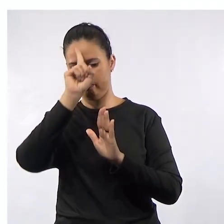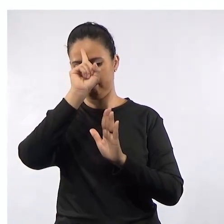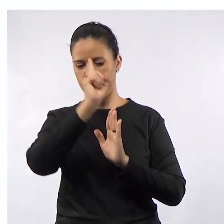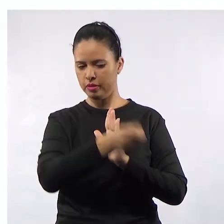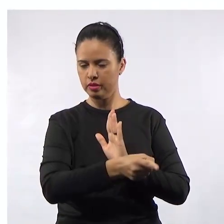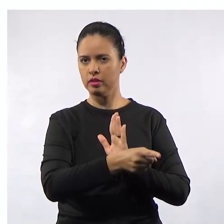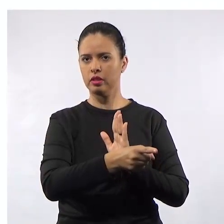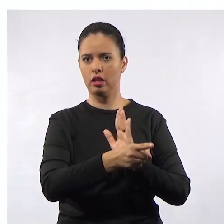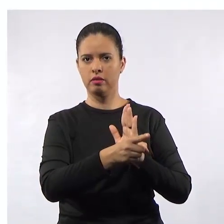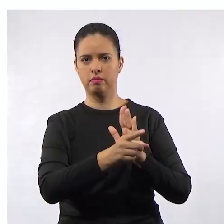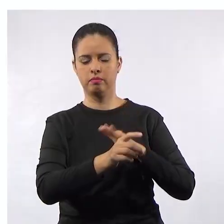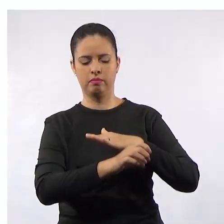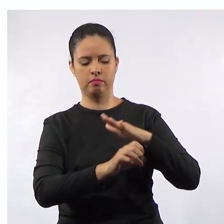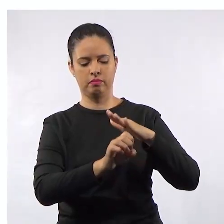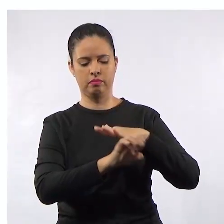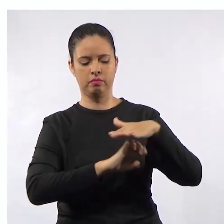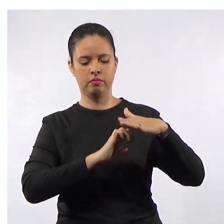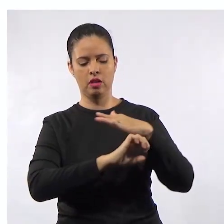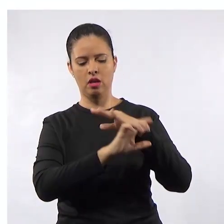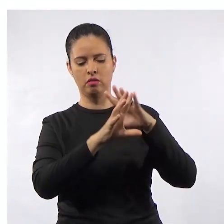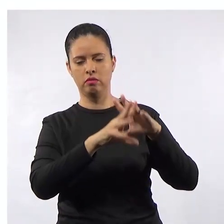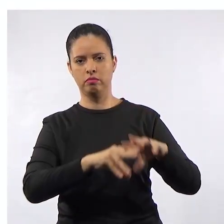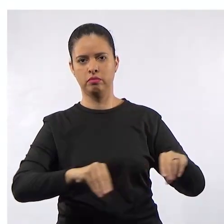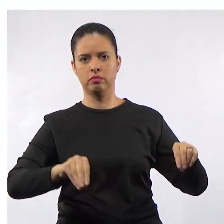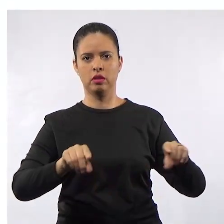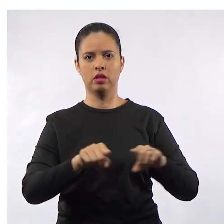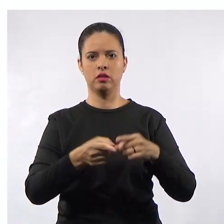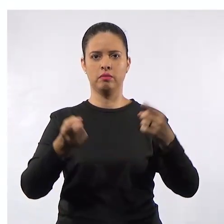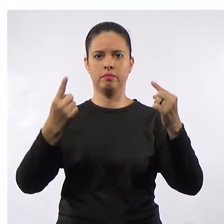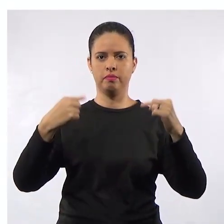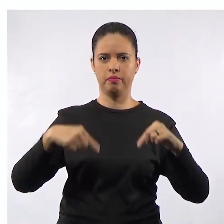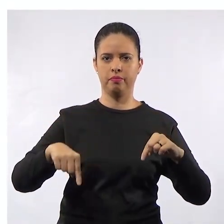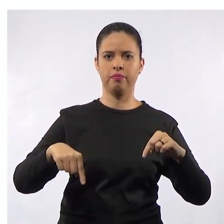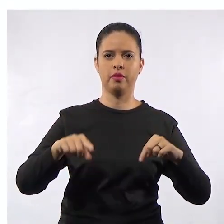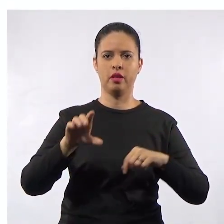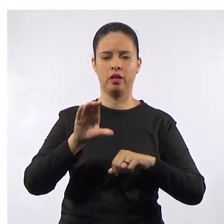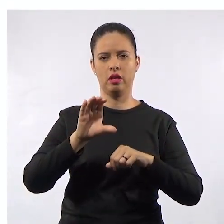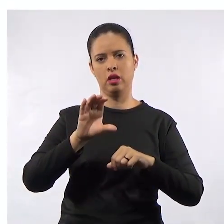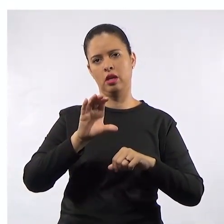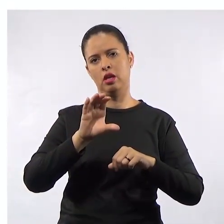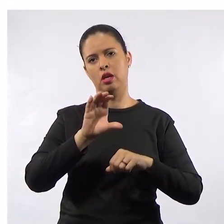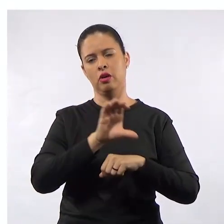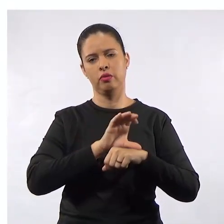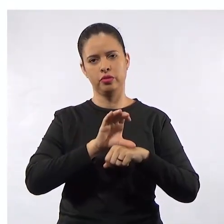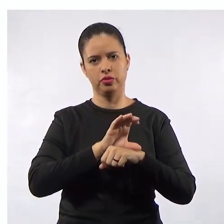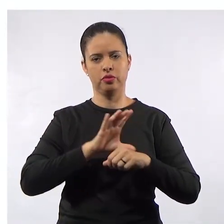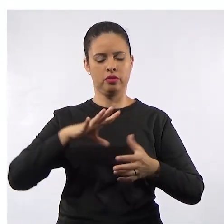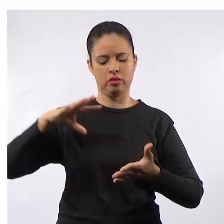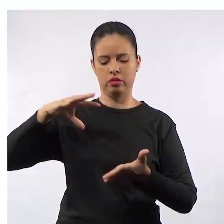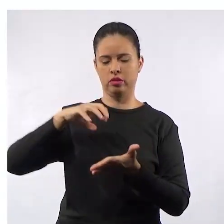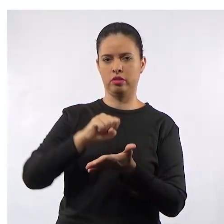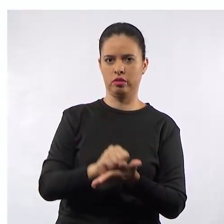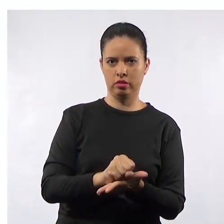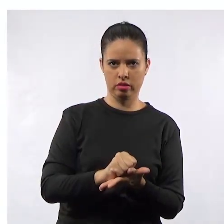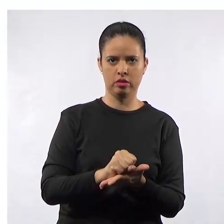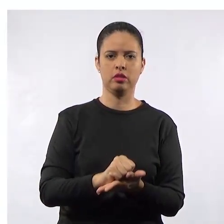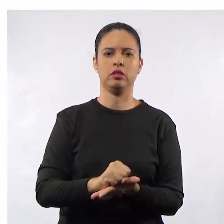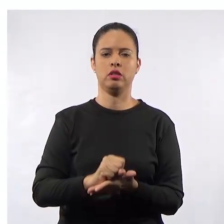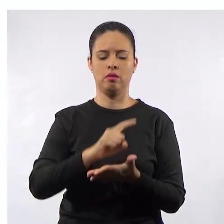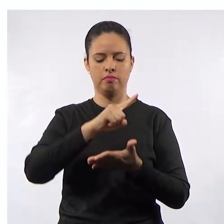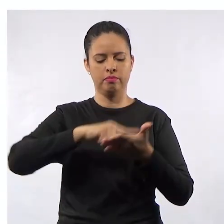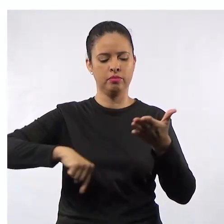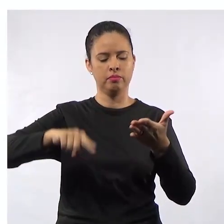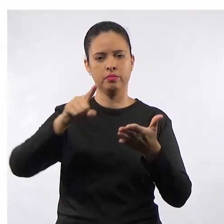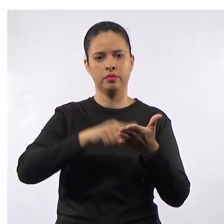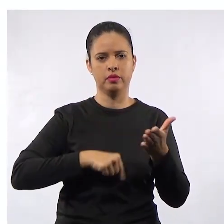dissolução da sociedade uma anulação da Constituição do registro né por algum alguma situação